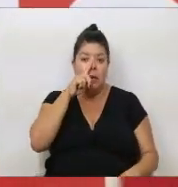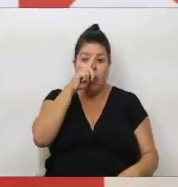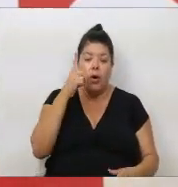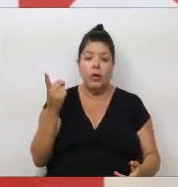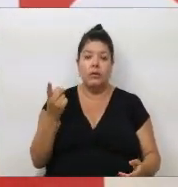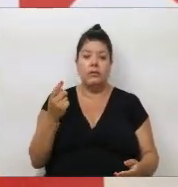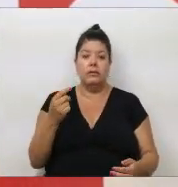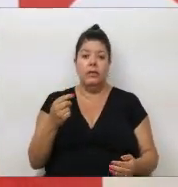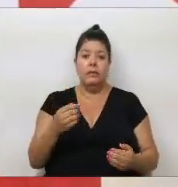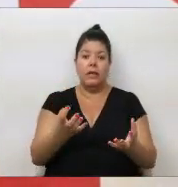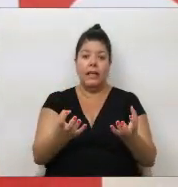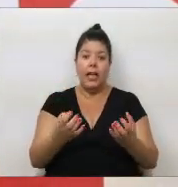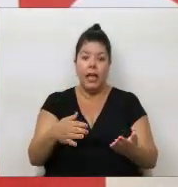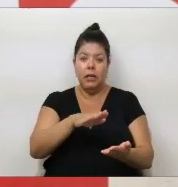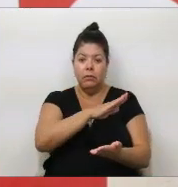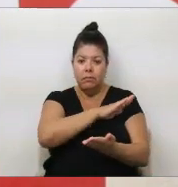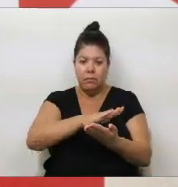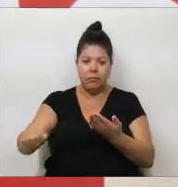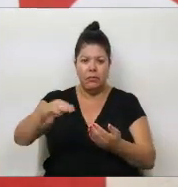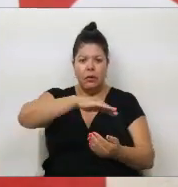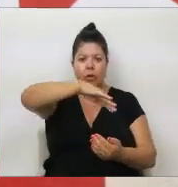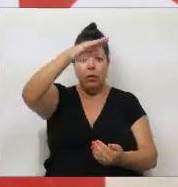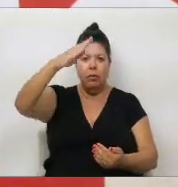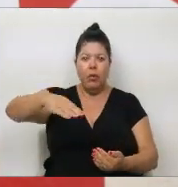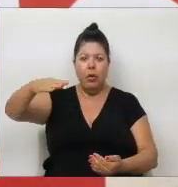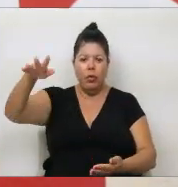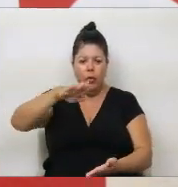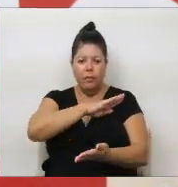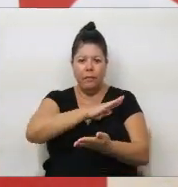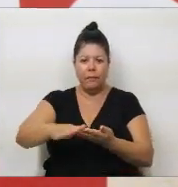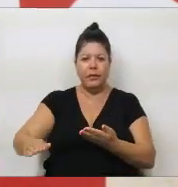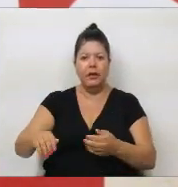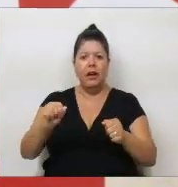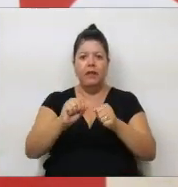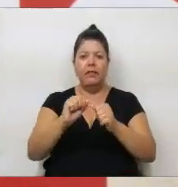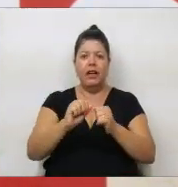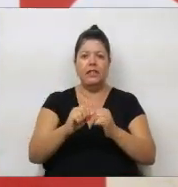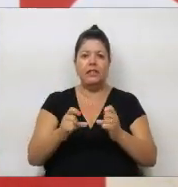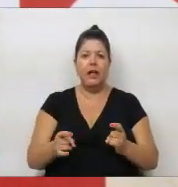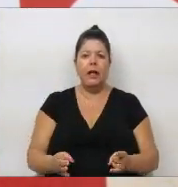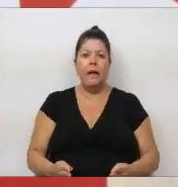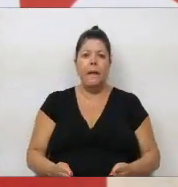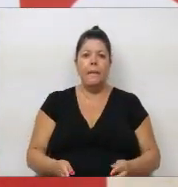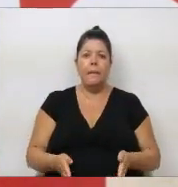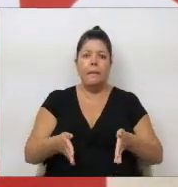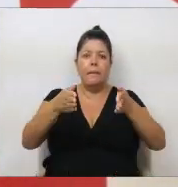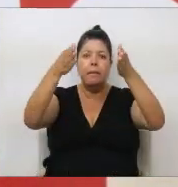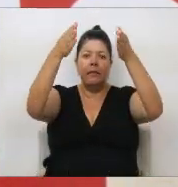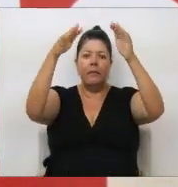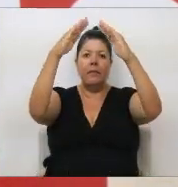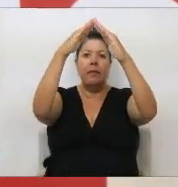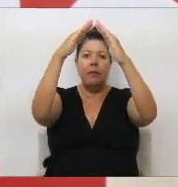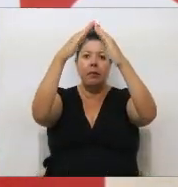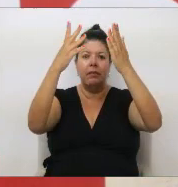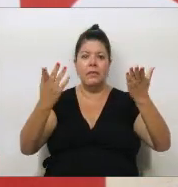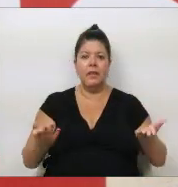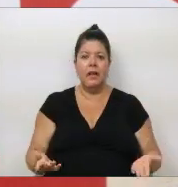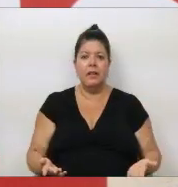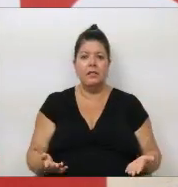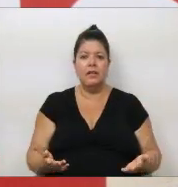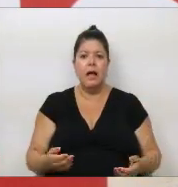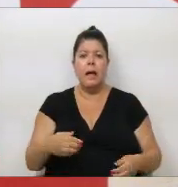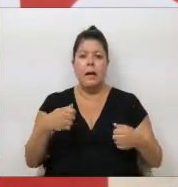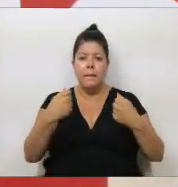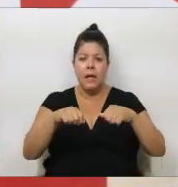especulação imobiliária descontrolada. E isso precisa ter controle social, isso precisa ter controle do